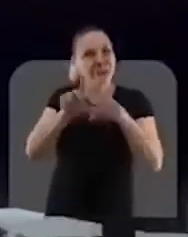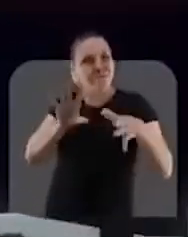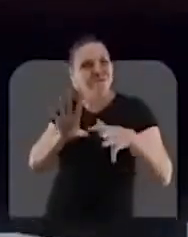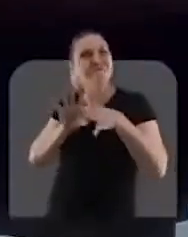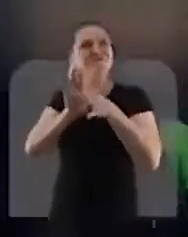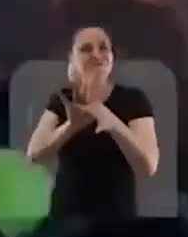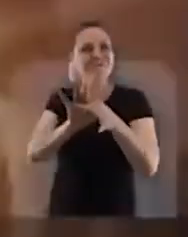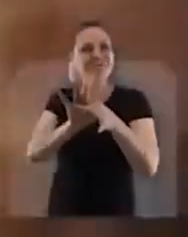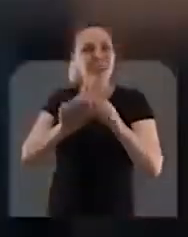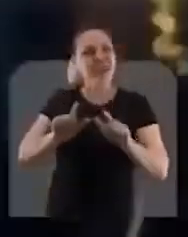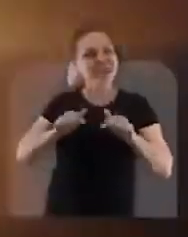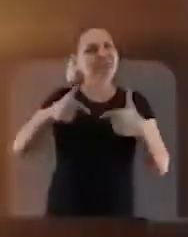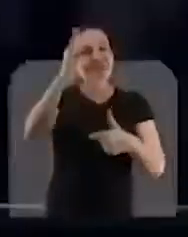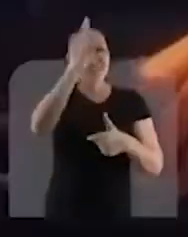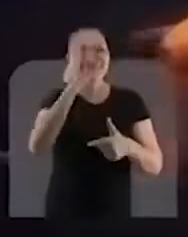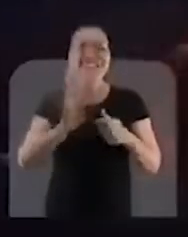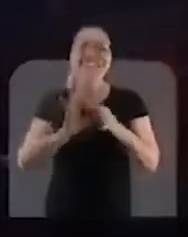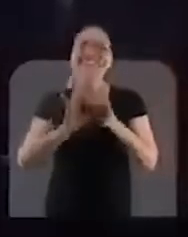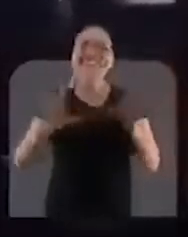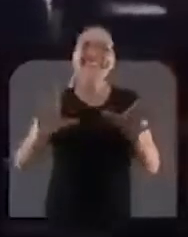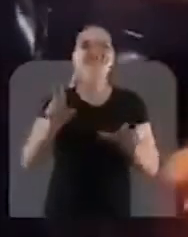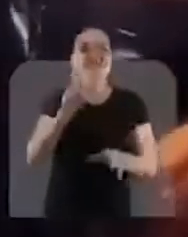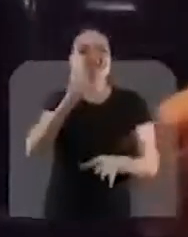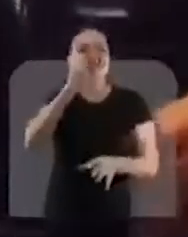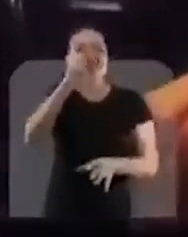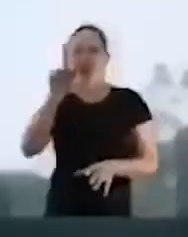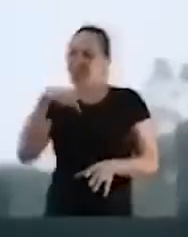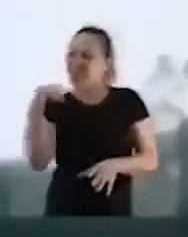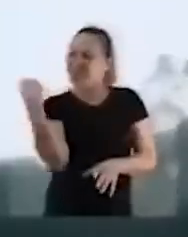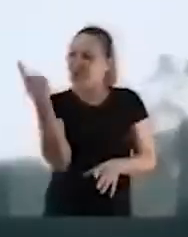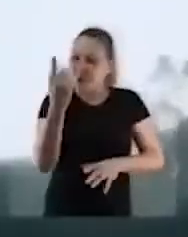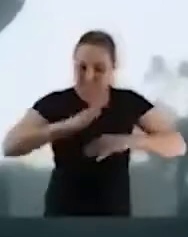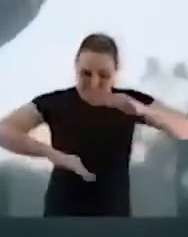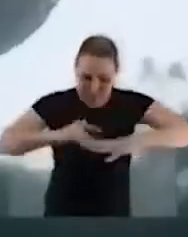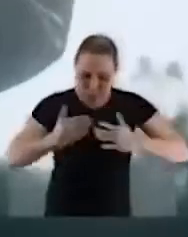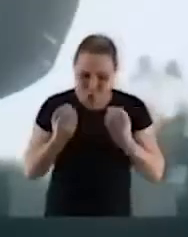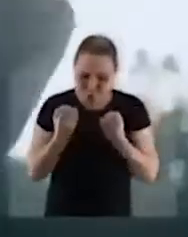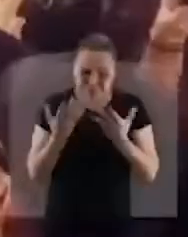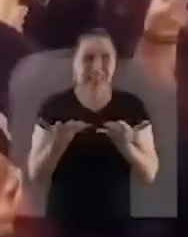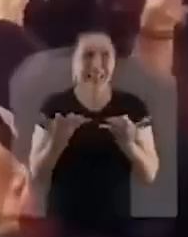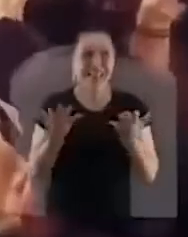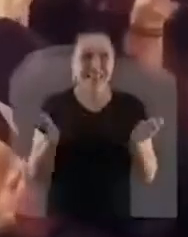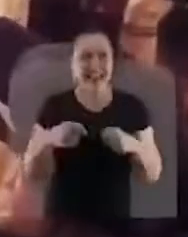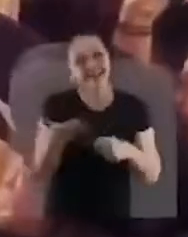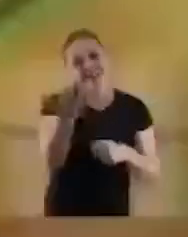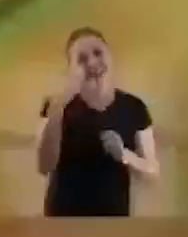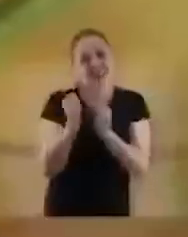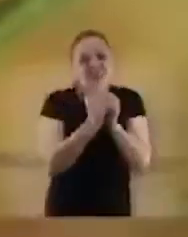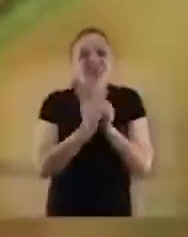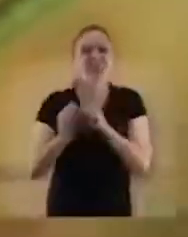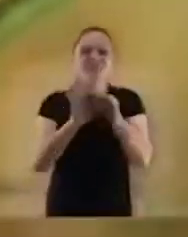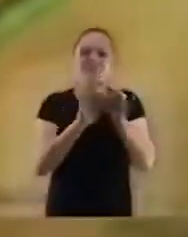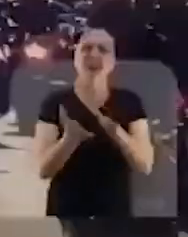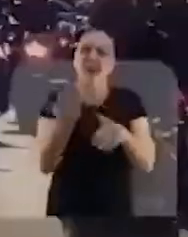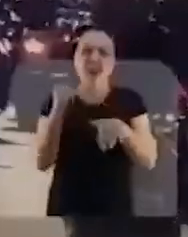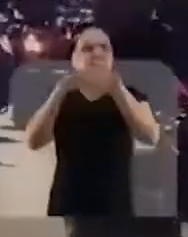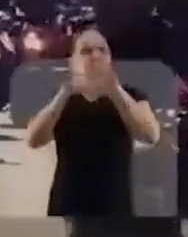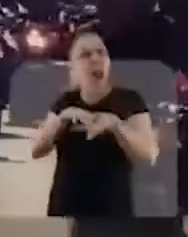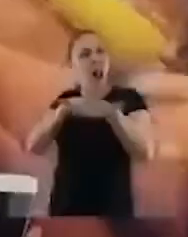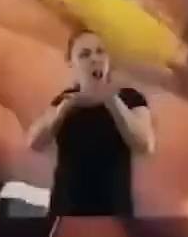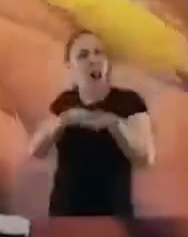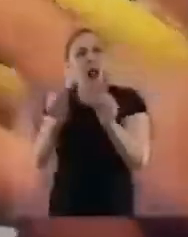defesa de um Brasil livre e forte está em nossas mãos. Vem, junte-se a nós, vem para as ruas, para